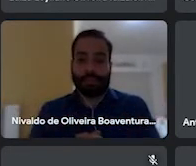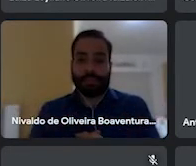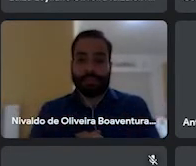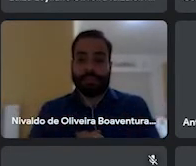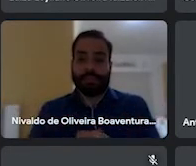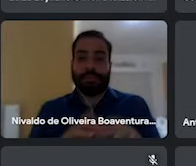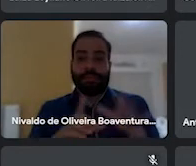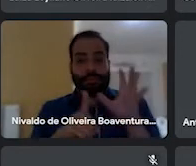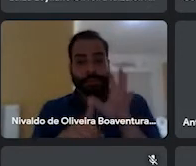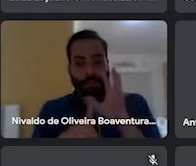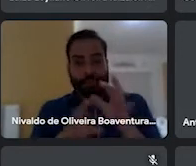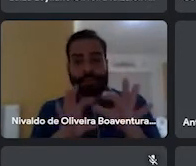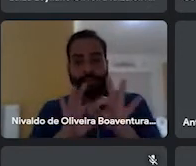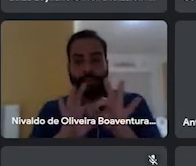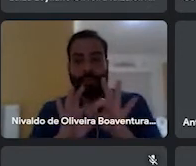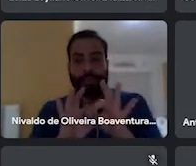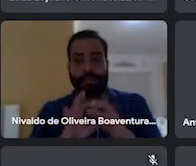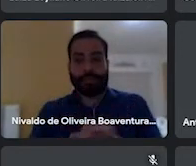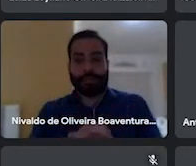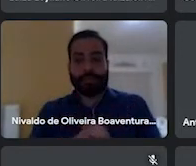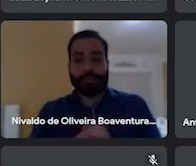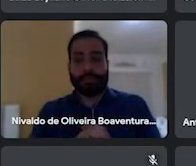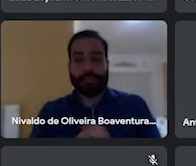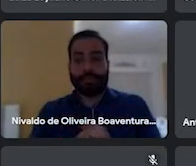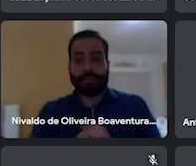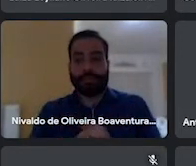indiretamente ligados ao